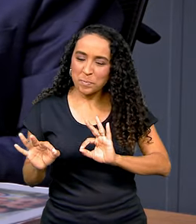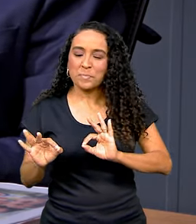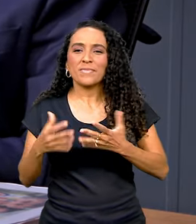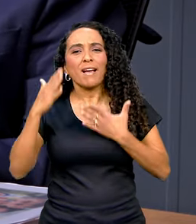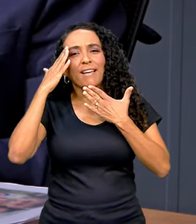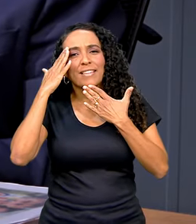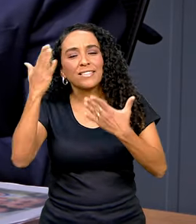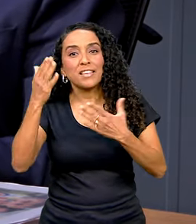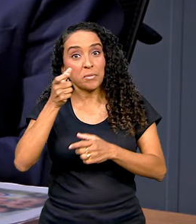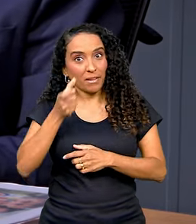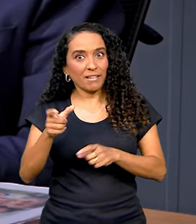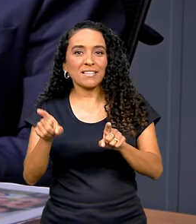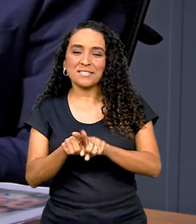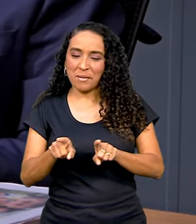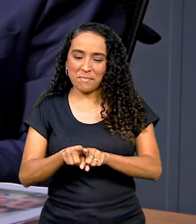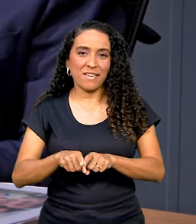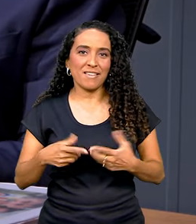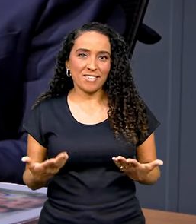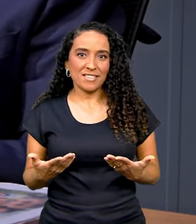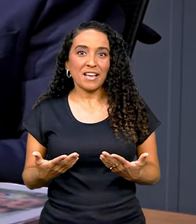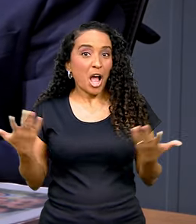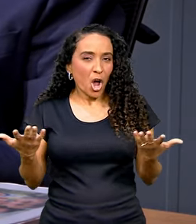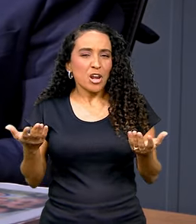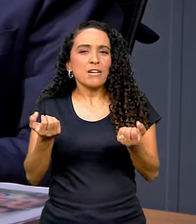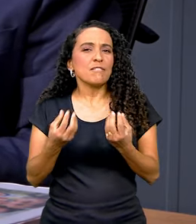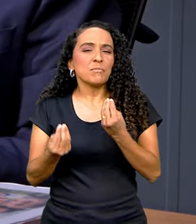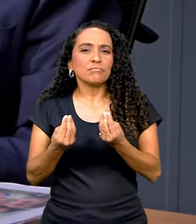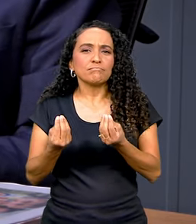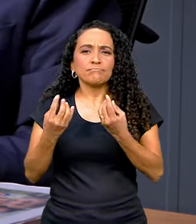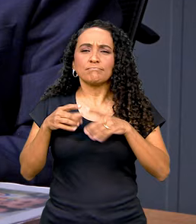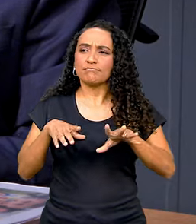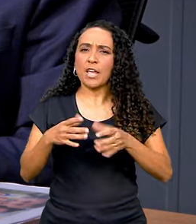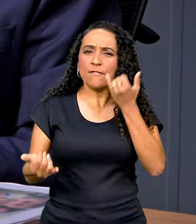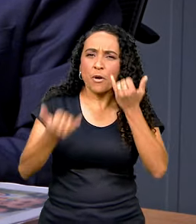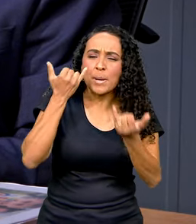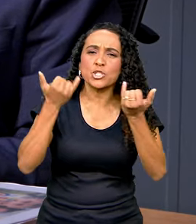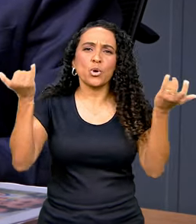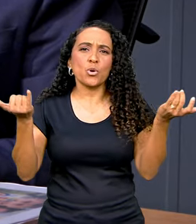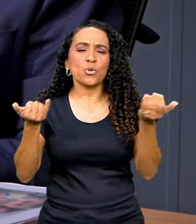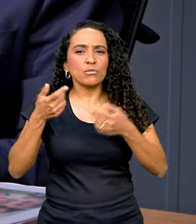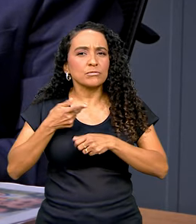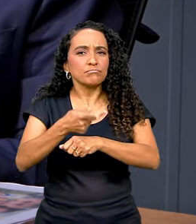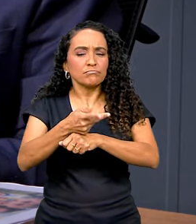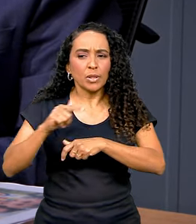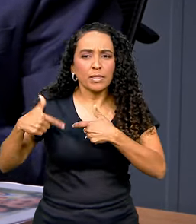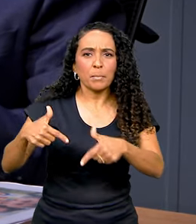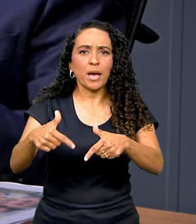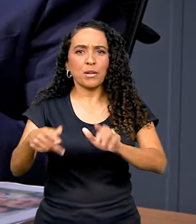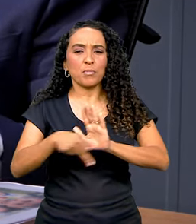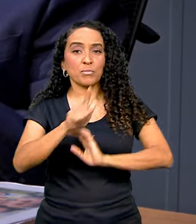acompanham agradeço aqui o interesse aí e aqui vamos buscar trazer informações sobre o